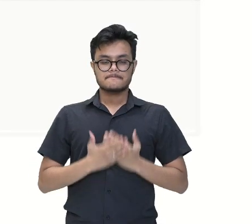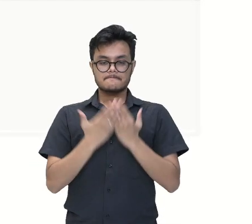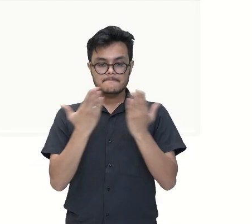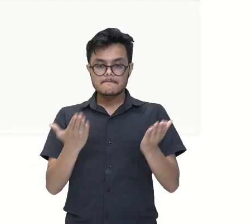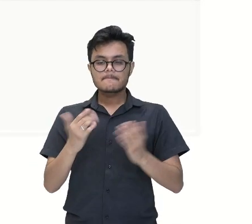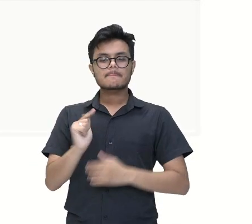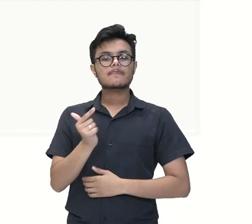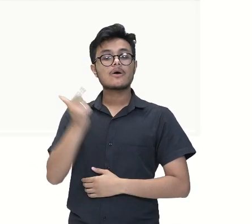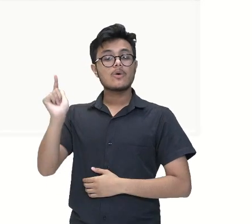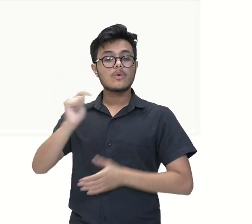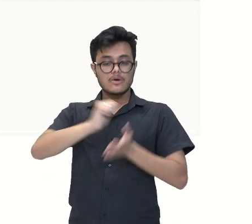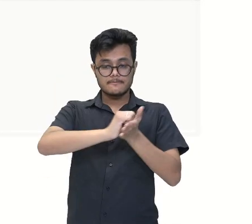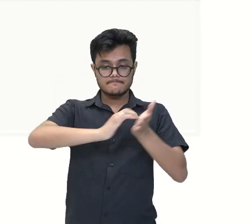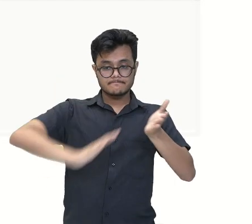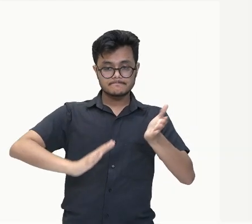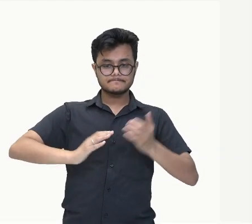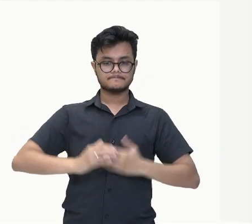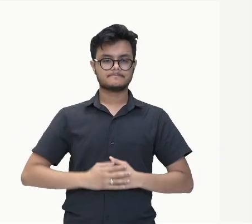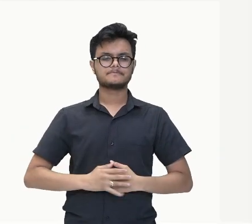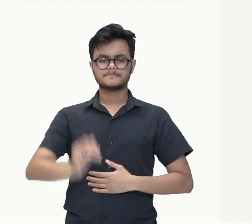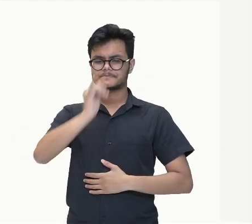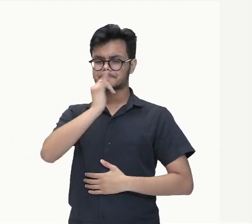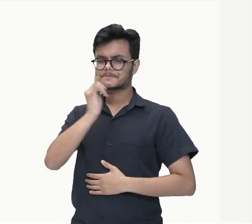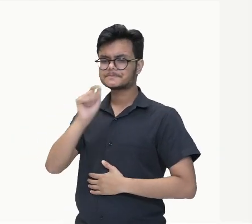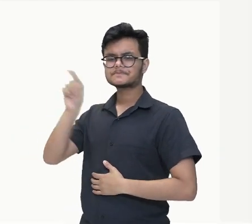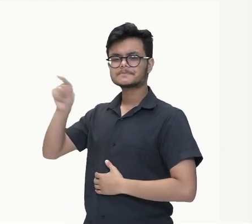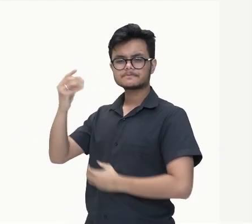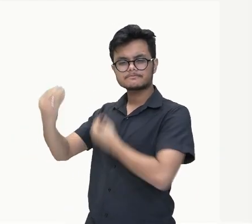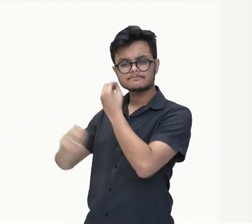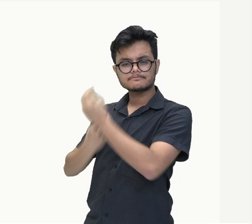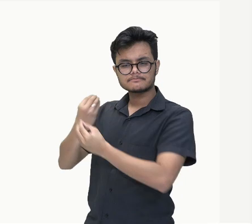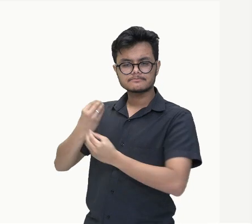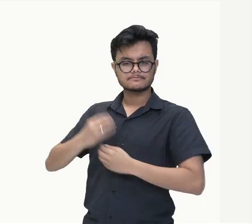um próximo exemplo de aplicação.